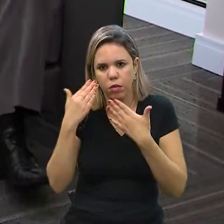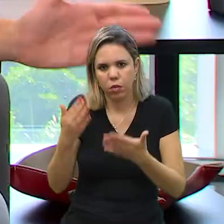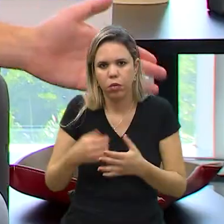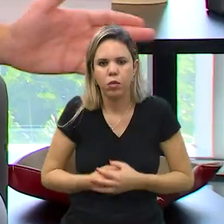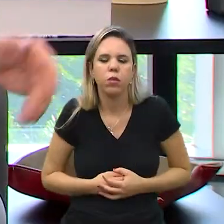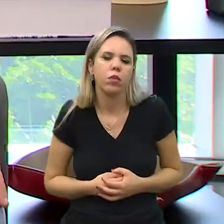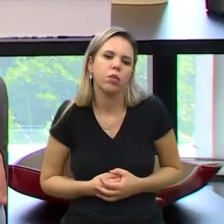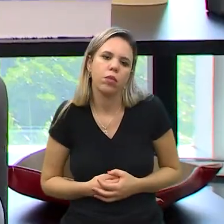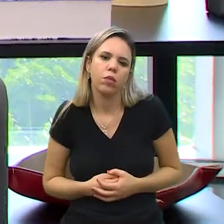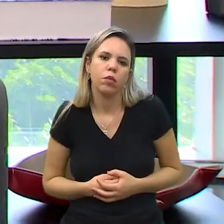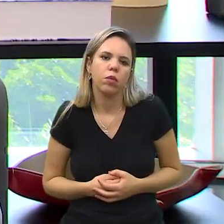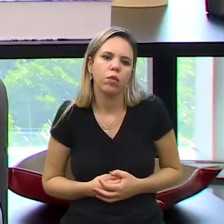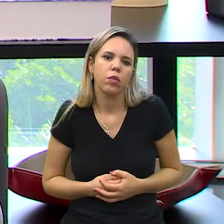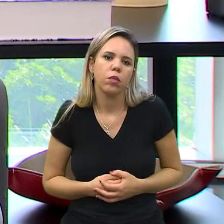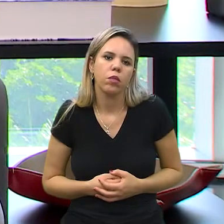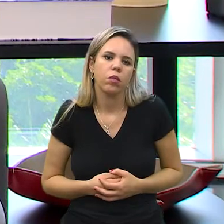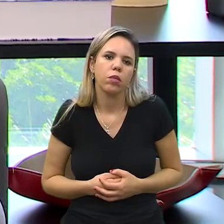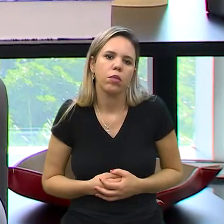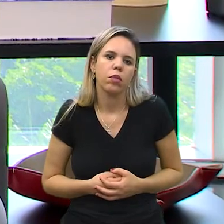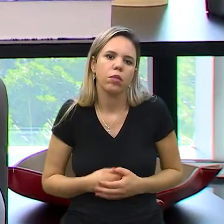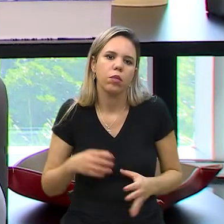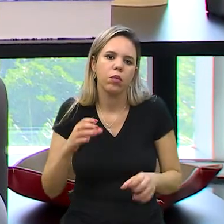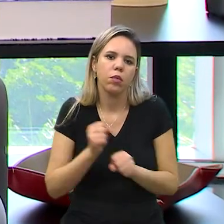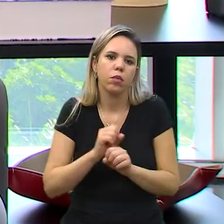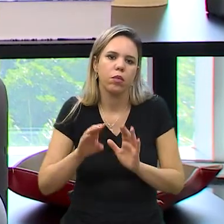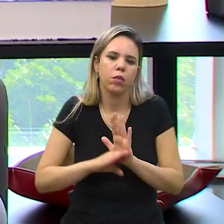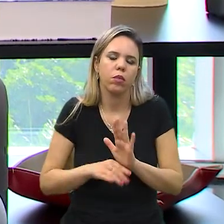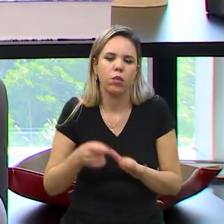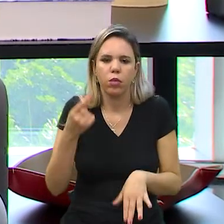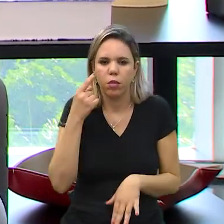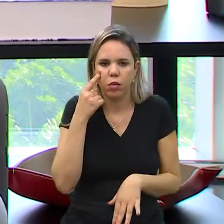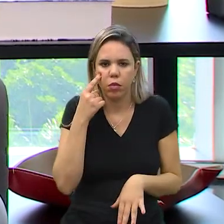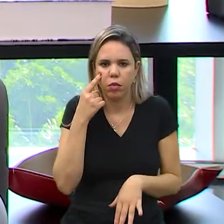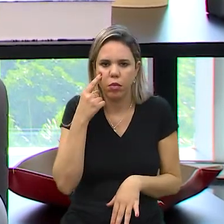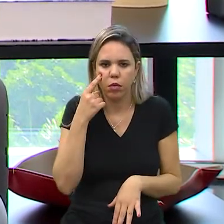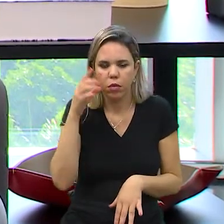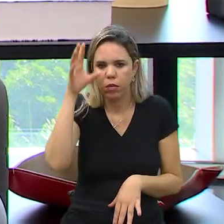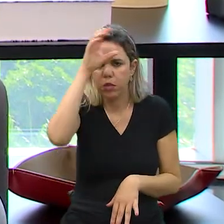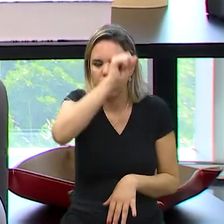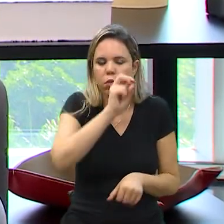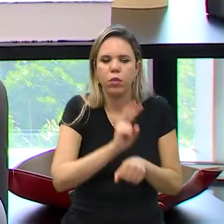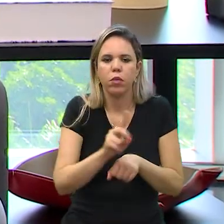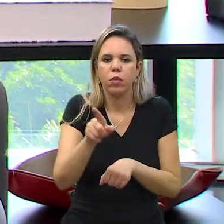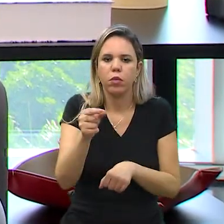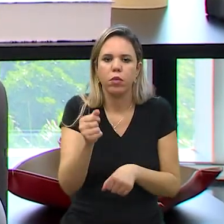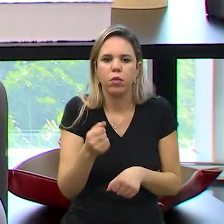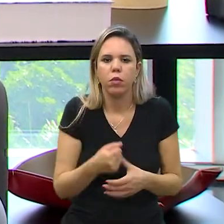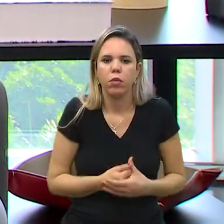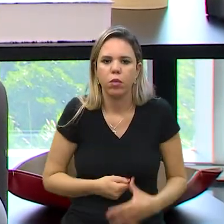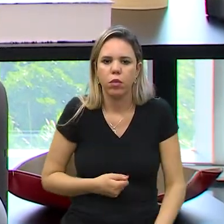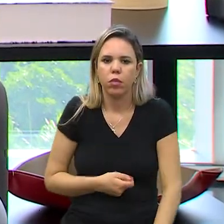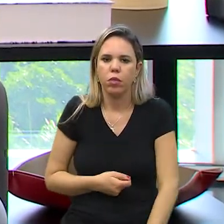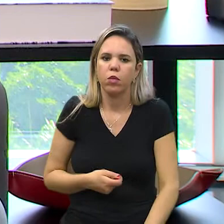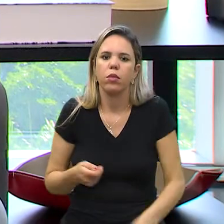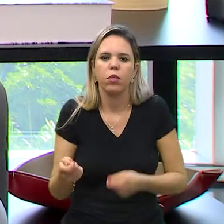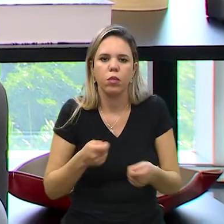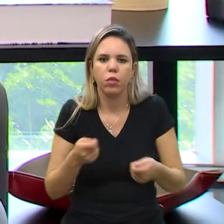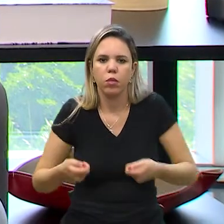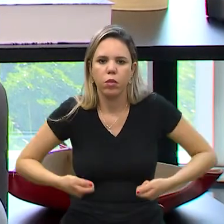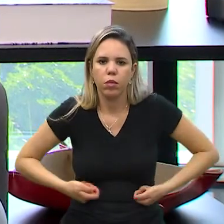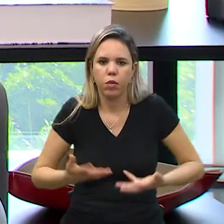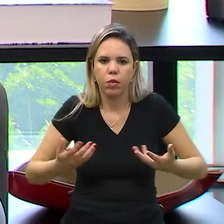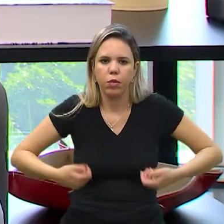agradeço. É isso. Aqui, então, no quadro Na Ponta do Lápis, você aprendeu a cuidar um pouco mais do seu dinheiro e controlar também